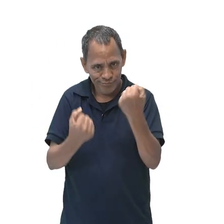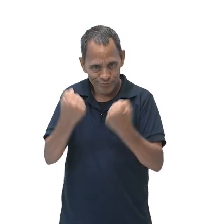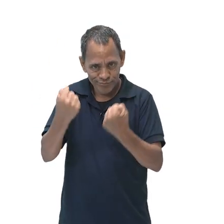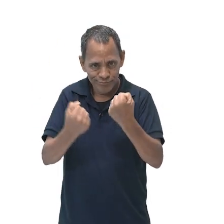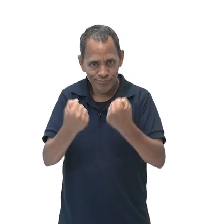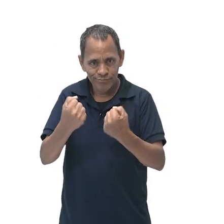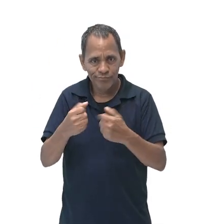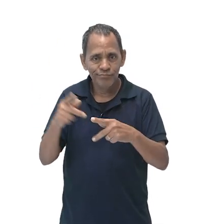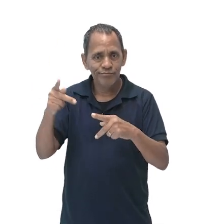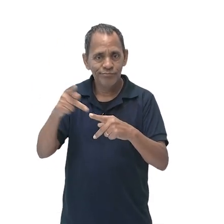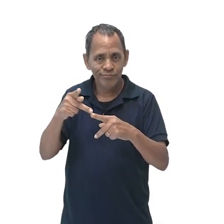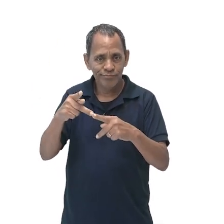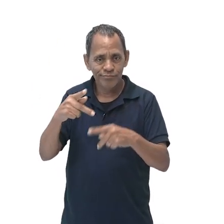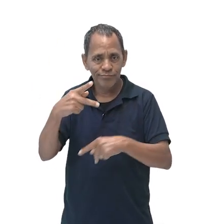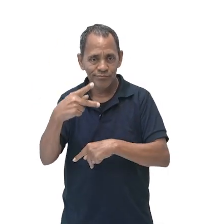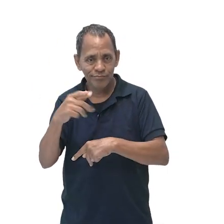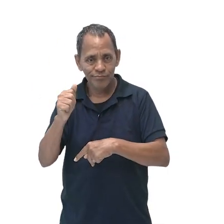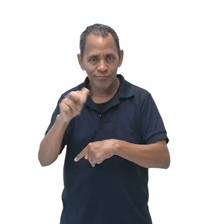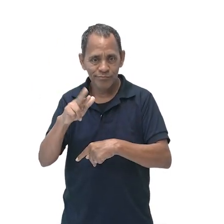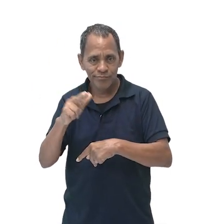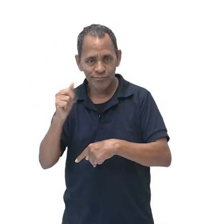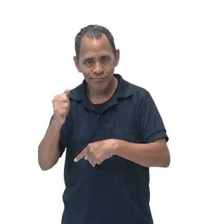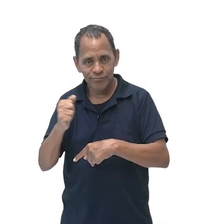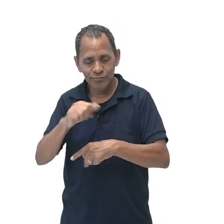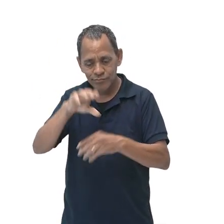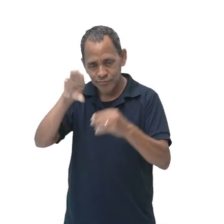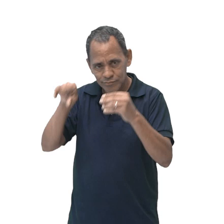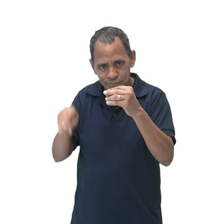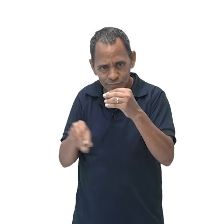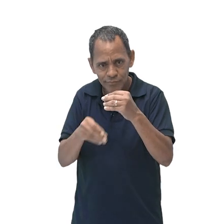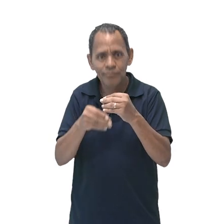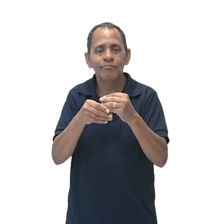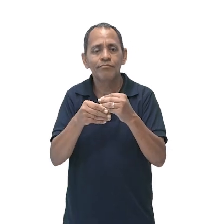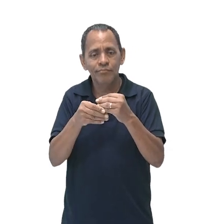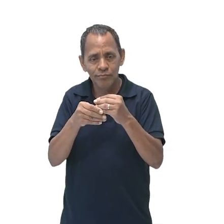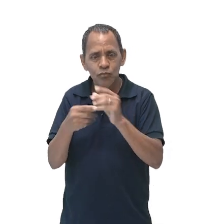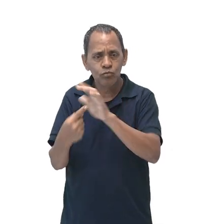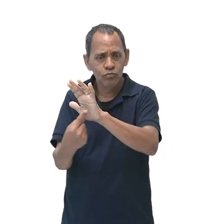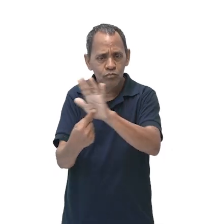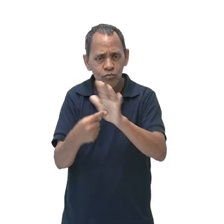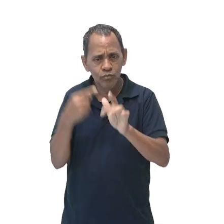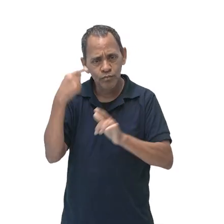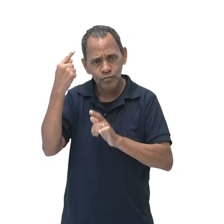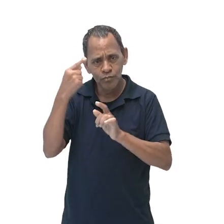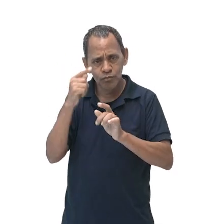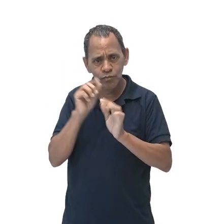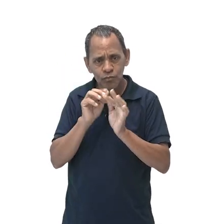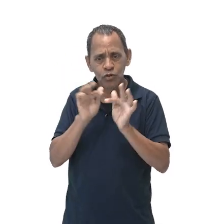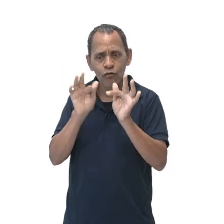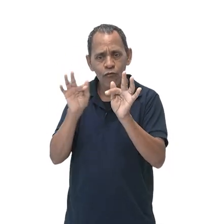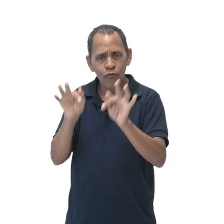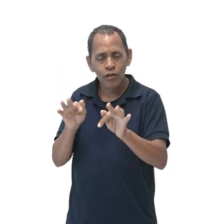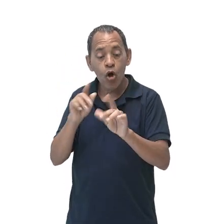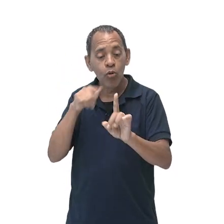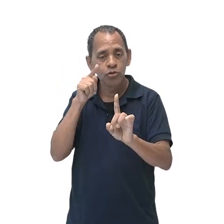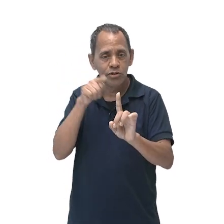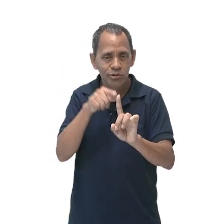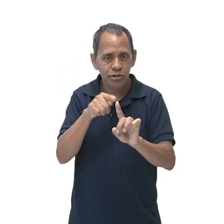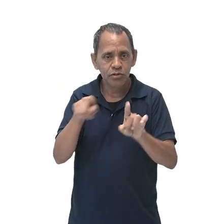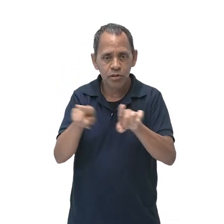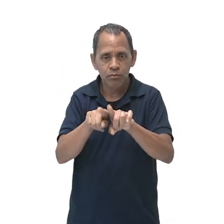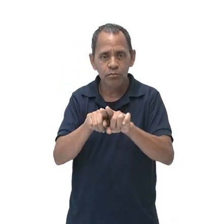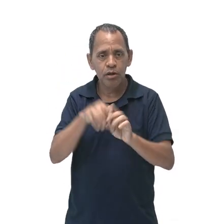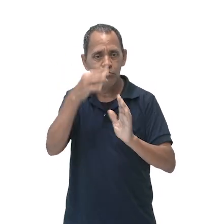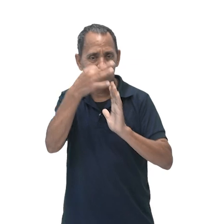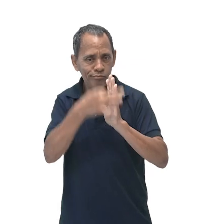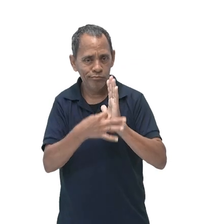preposição para introduz, ou seja, traz essa ideia de finalidade aí para o texto